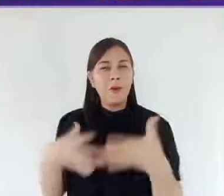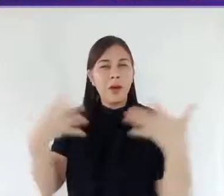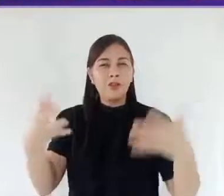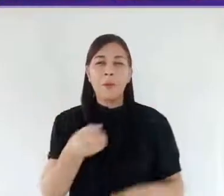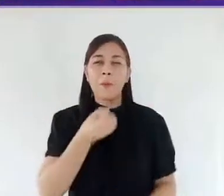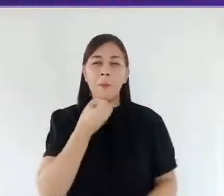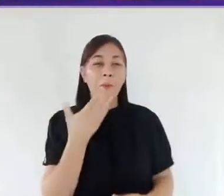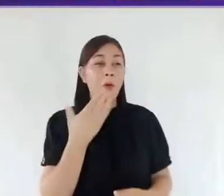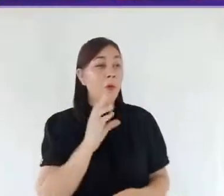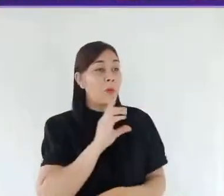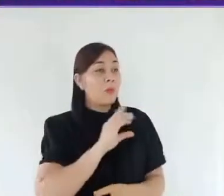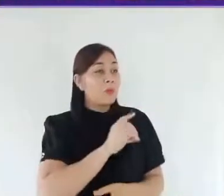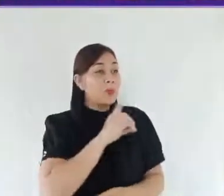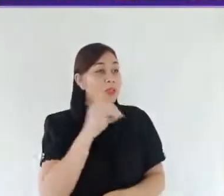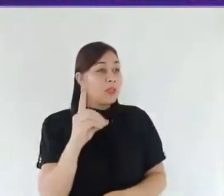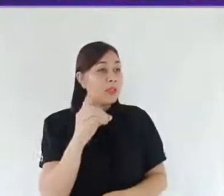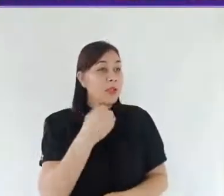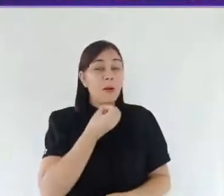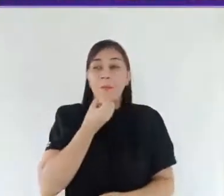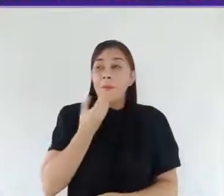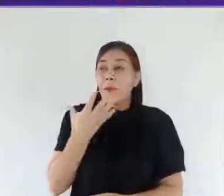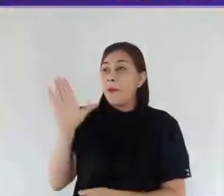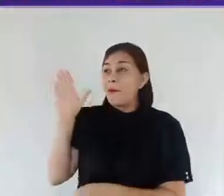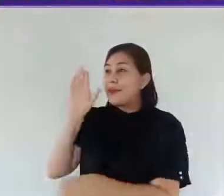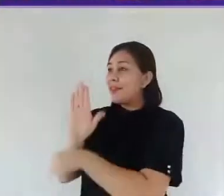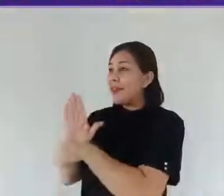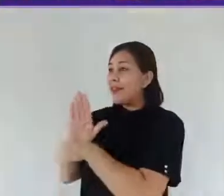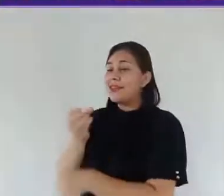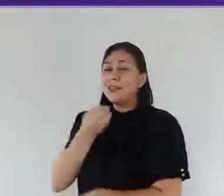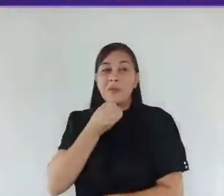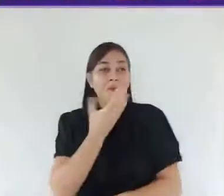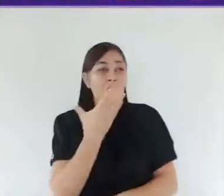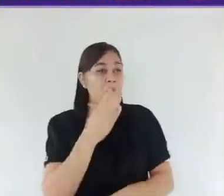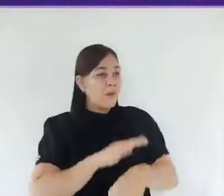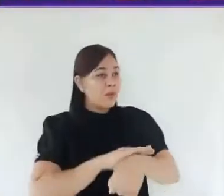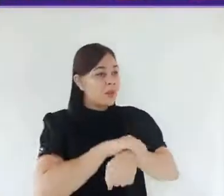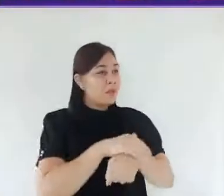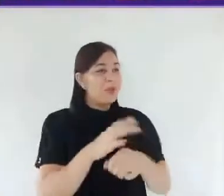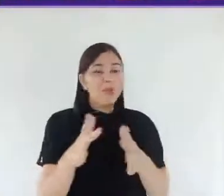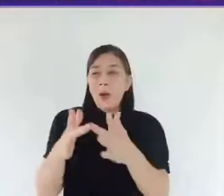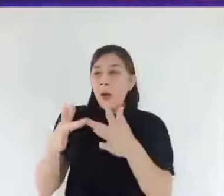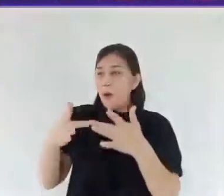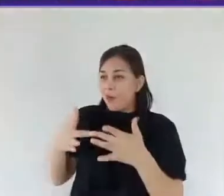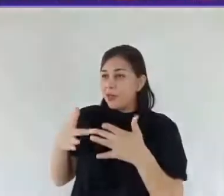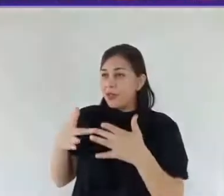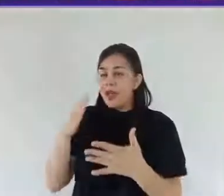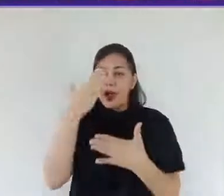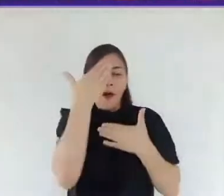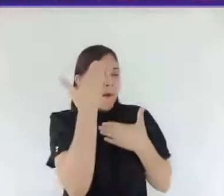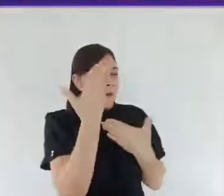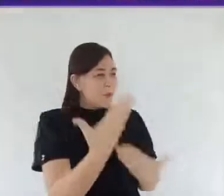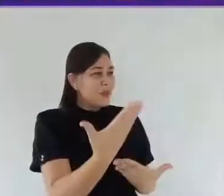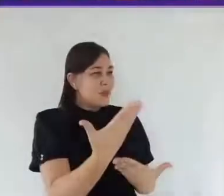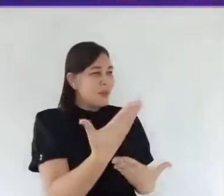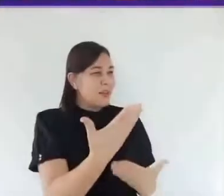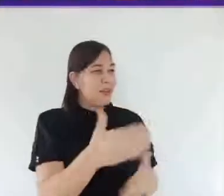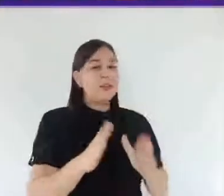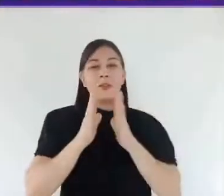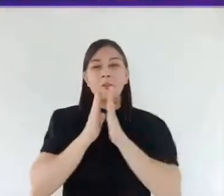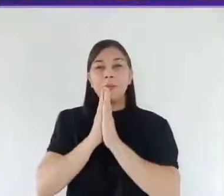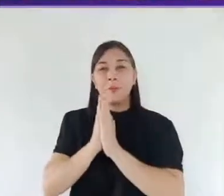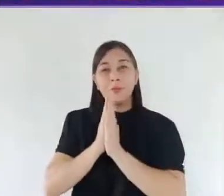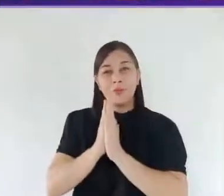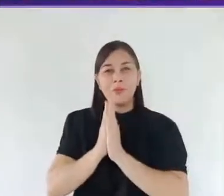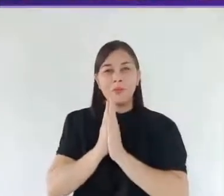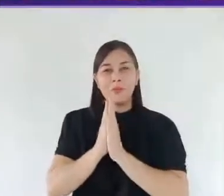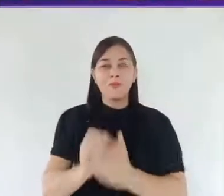Bom dia, boa tarde, boa noite, com licença, obrigada, por